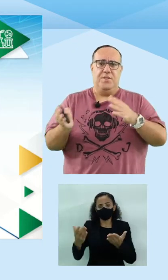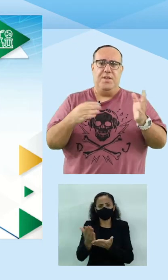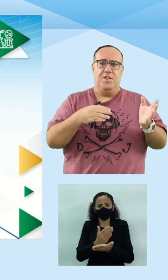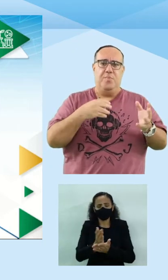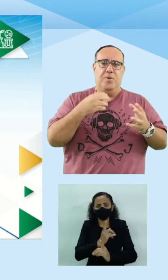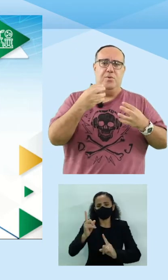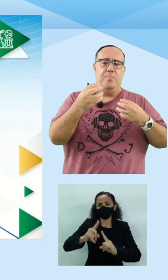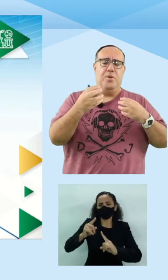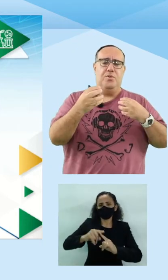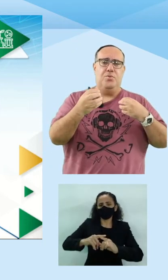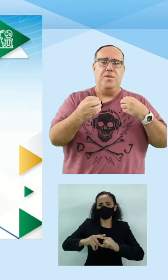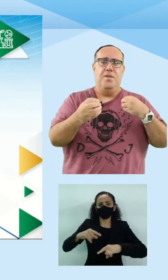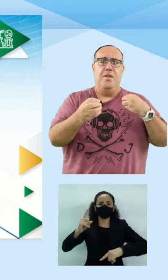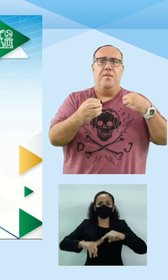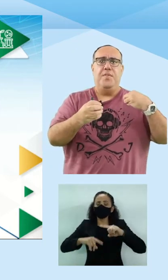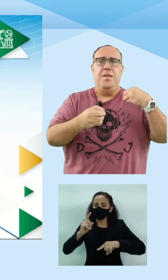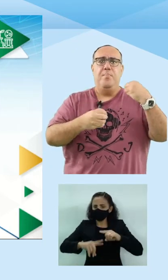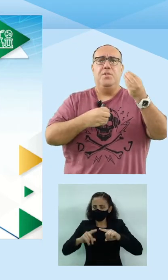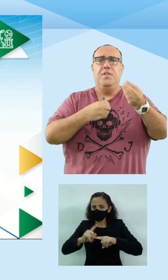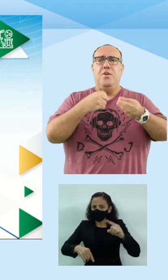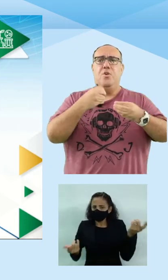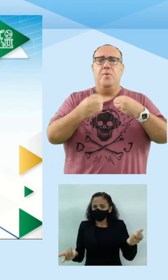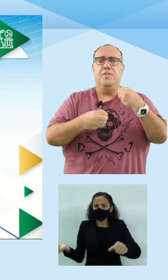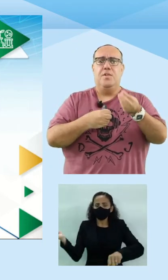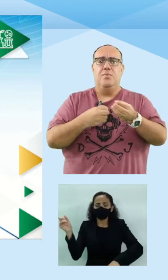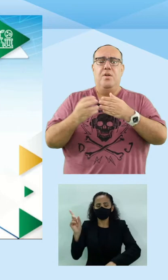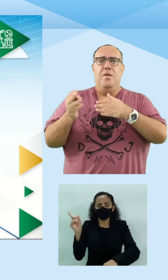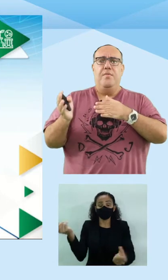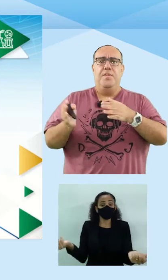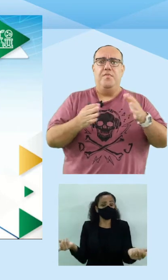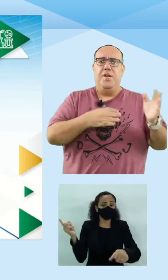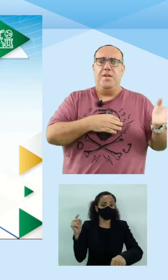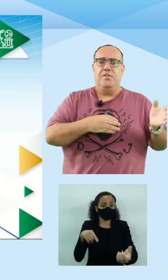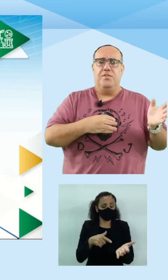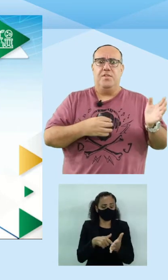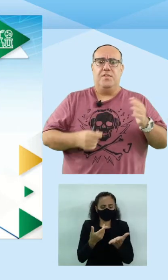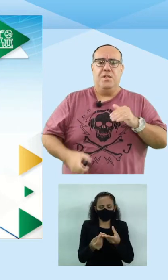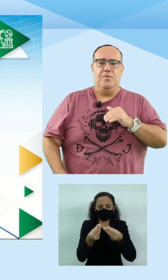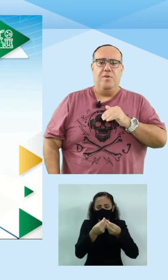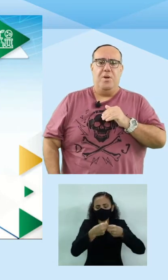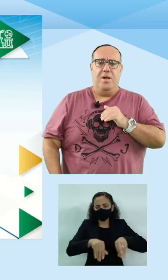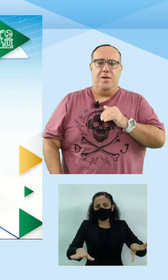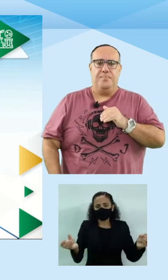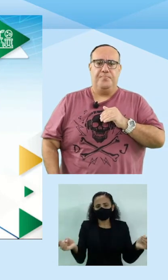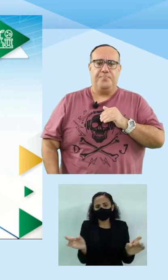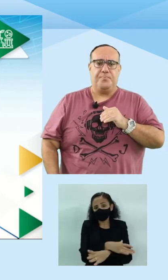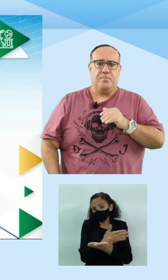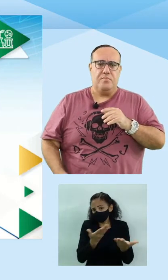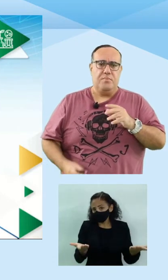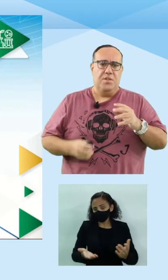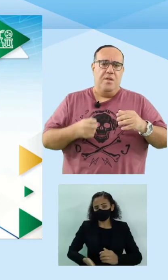vários materiais possuem tempo de decomposição diferentes, tá certo? Vamos lá.